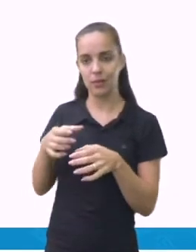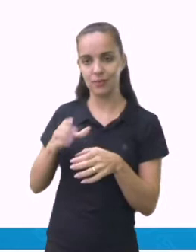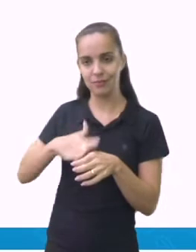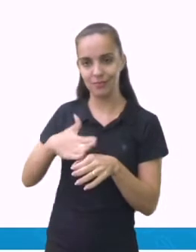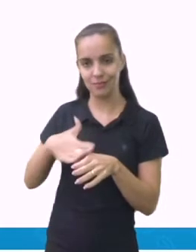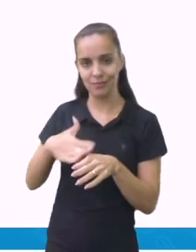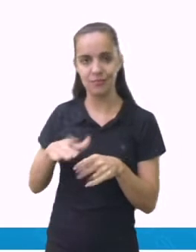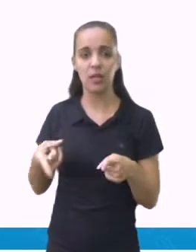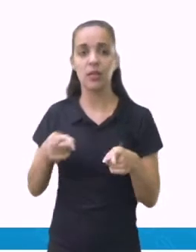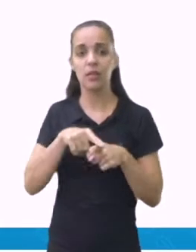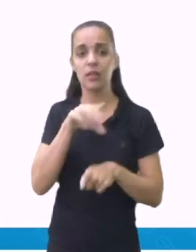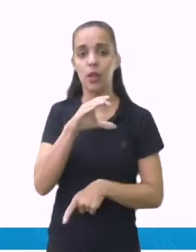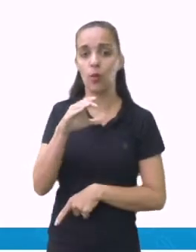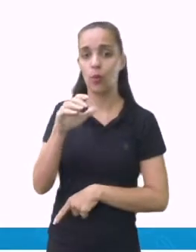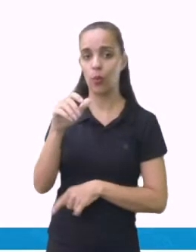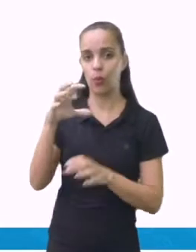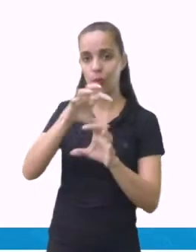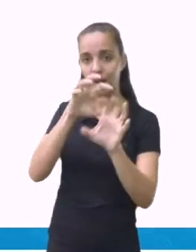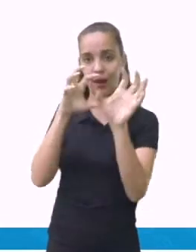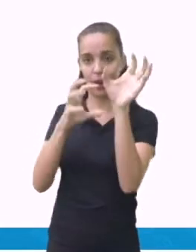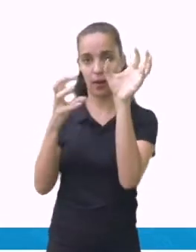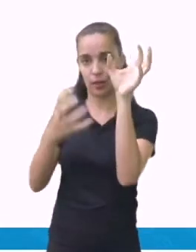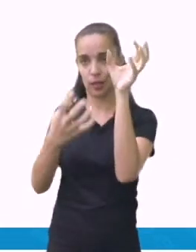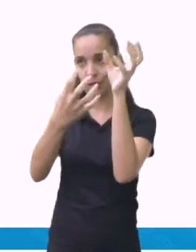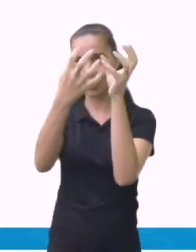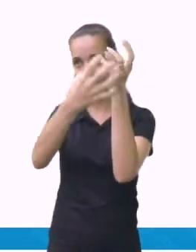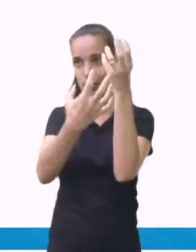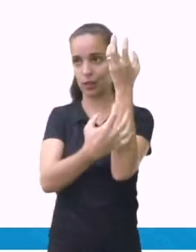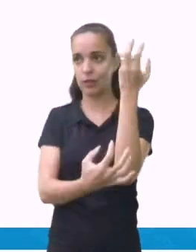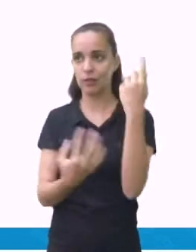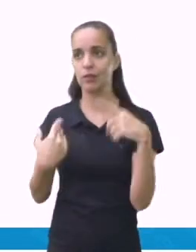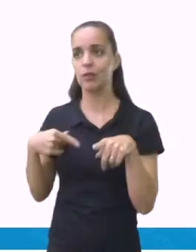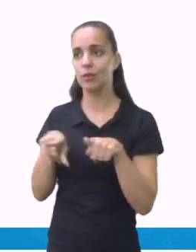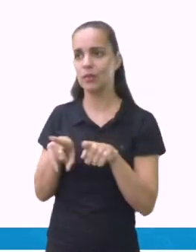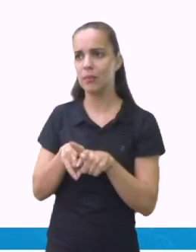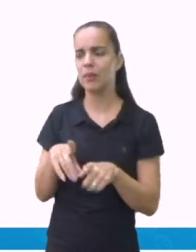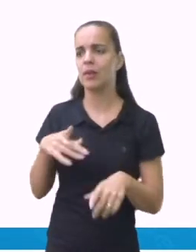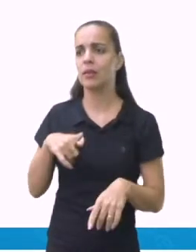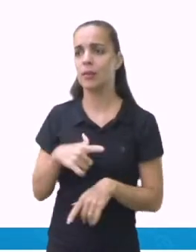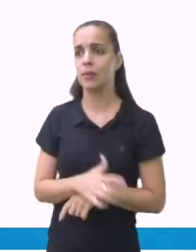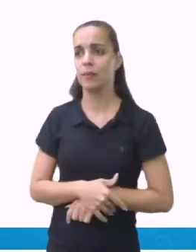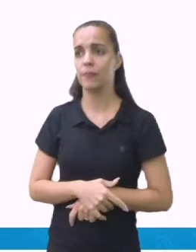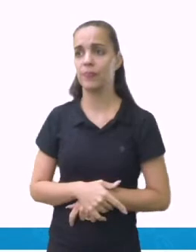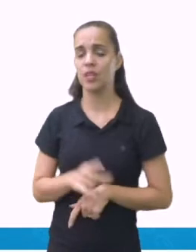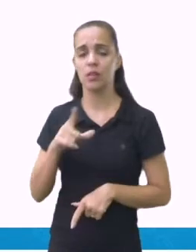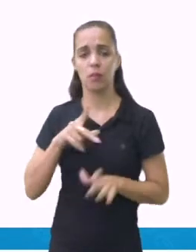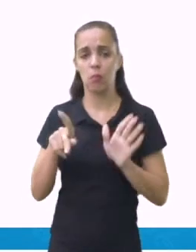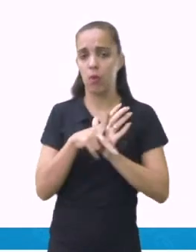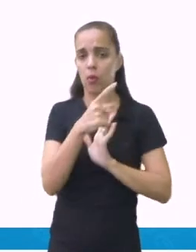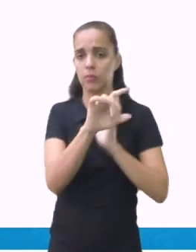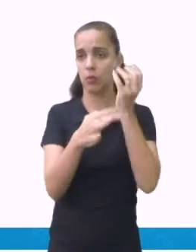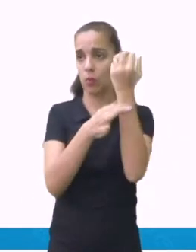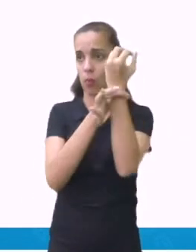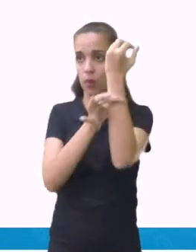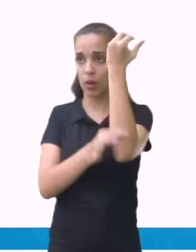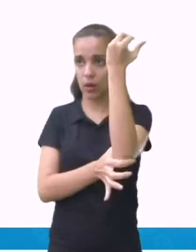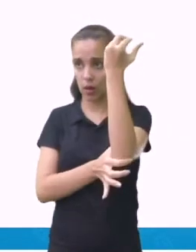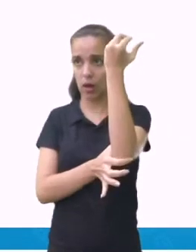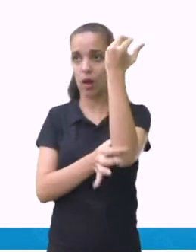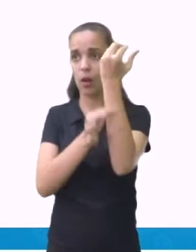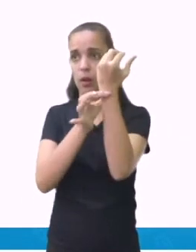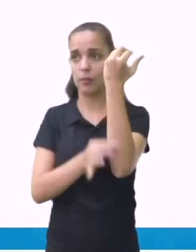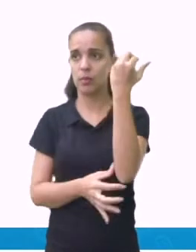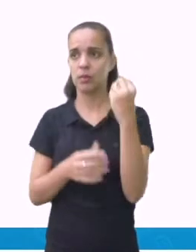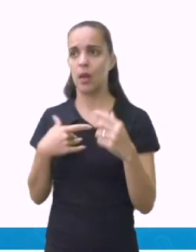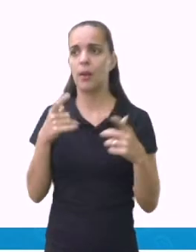de cacto é o camelo, aves, tá? Que geralmente tem esse tipo de alimentação porque é